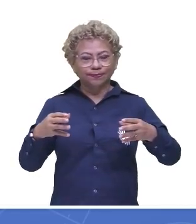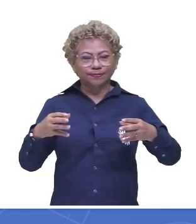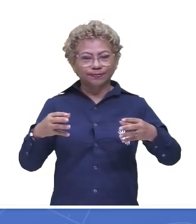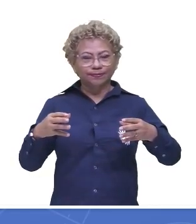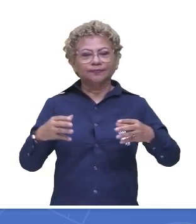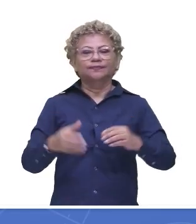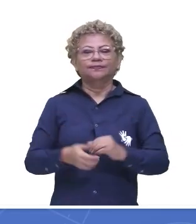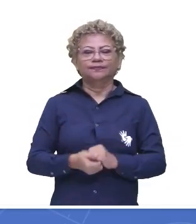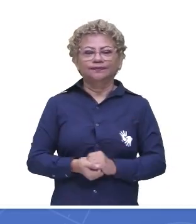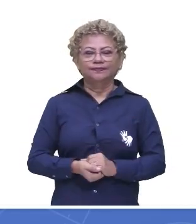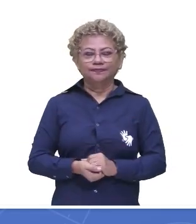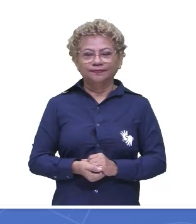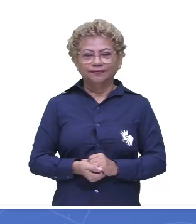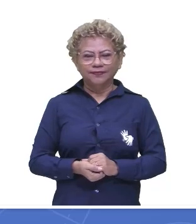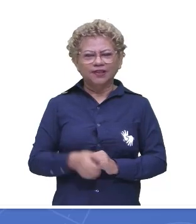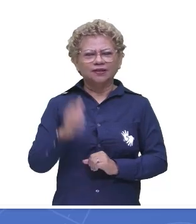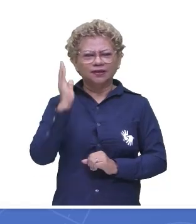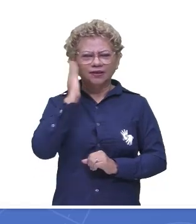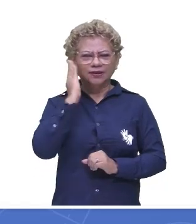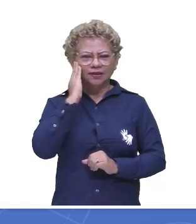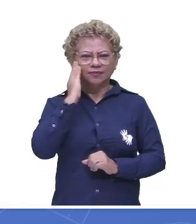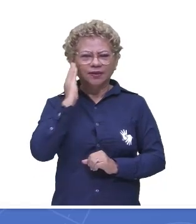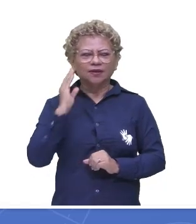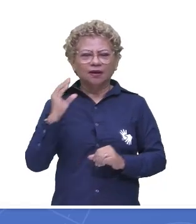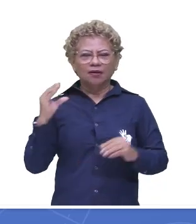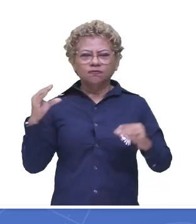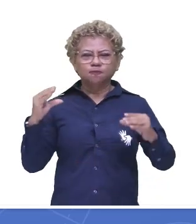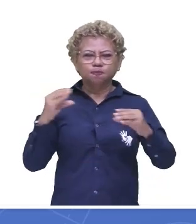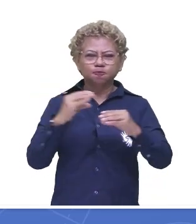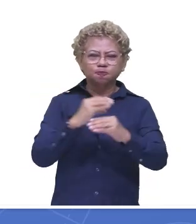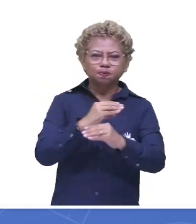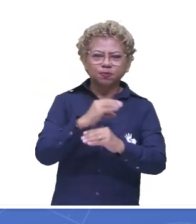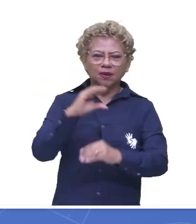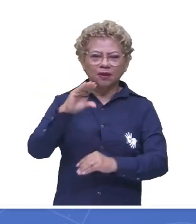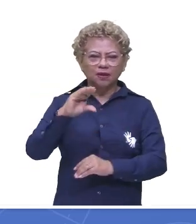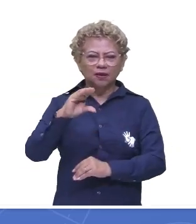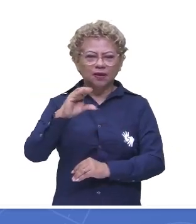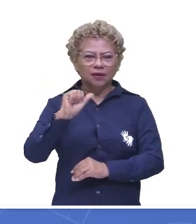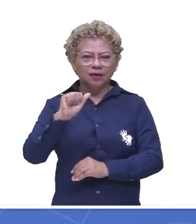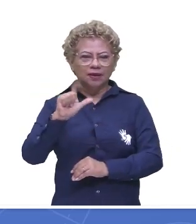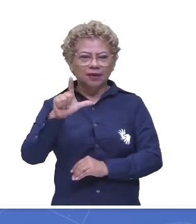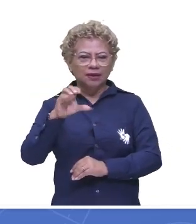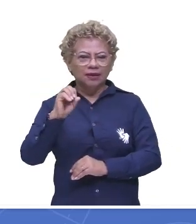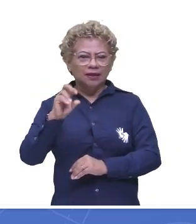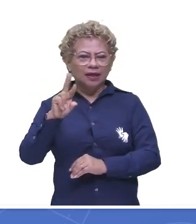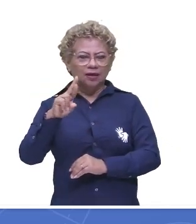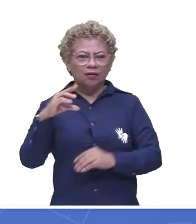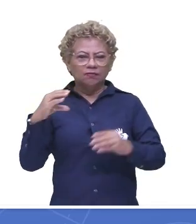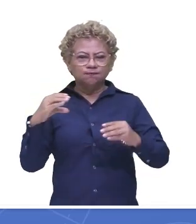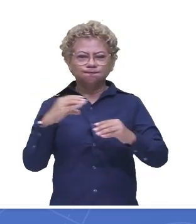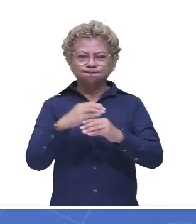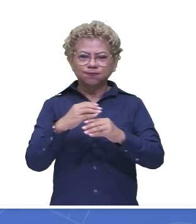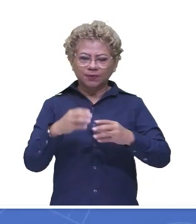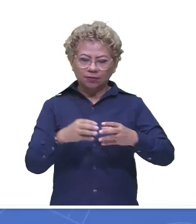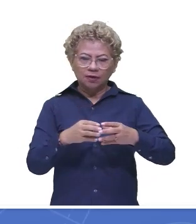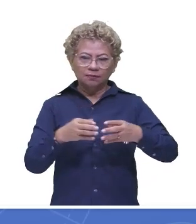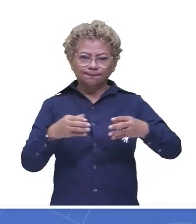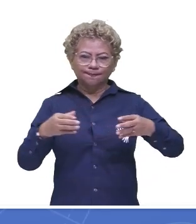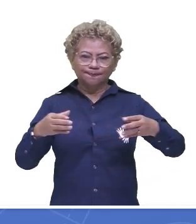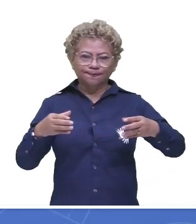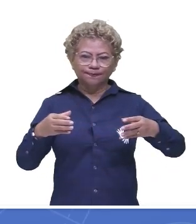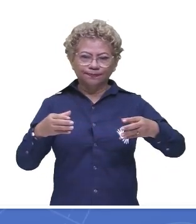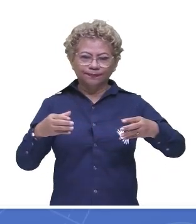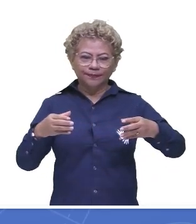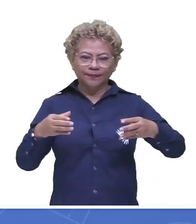corpo. Beleza? Nós já sabemos que o calor pode causar isso. Mas só que nem sempre o calor vai causar um aumento